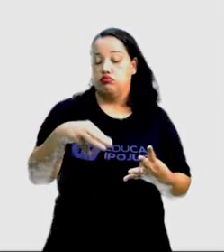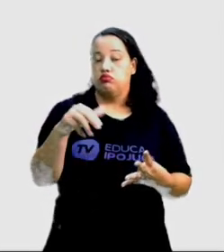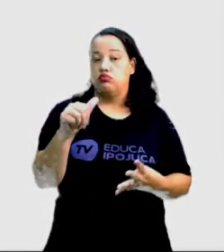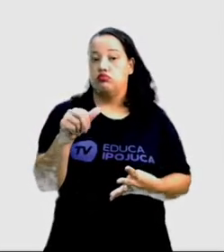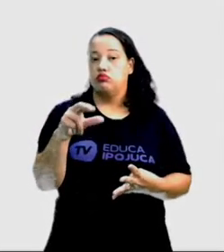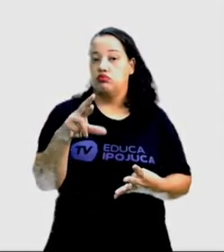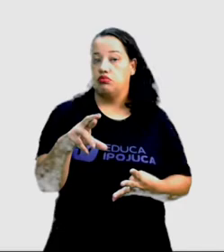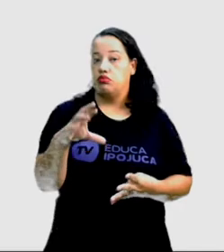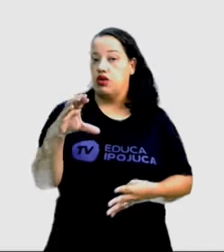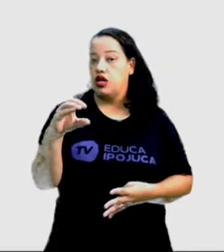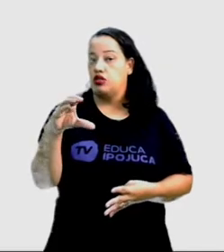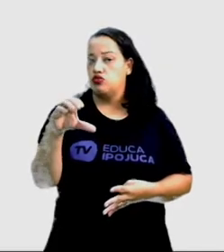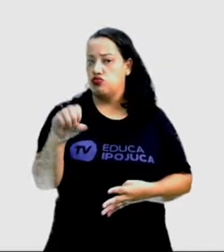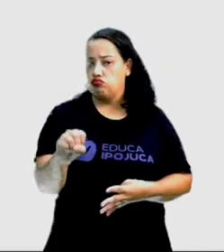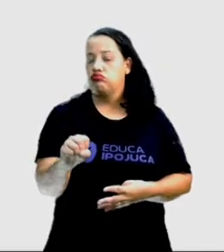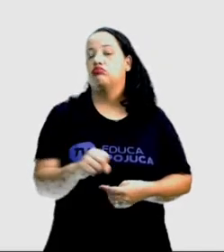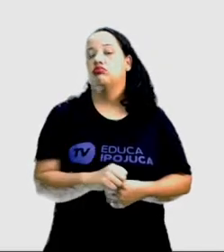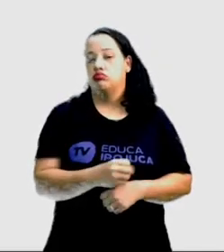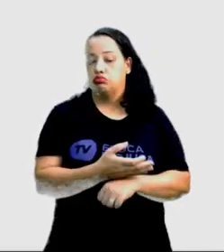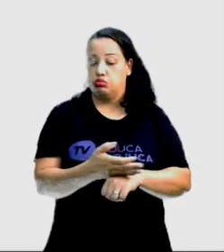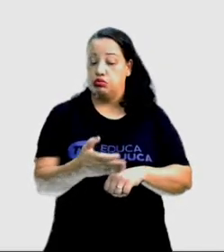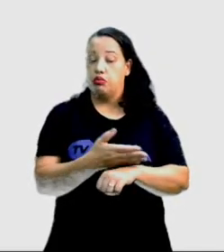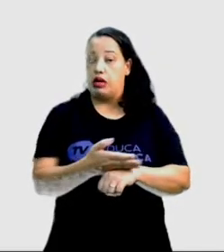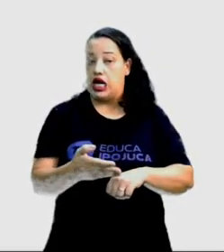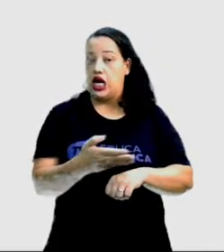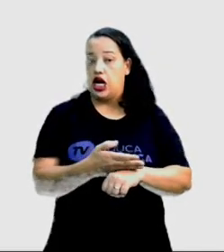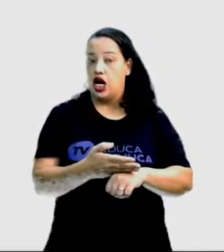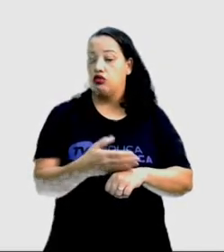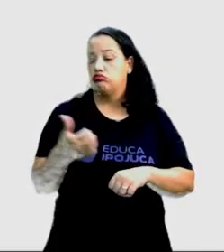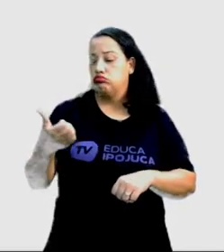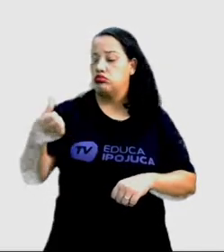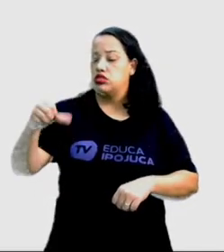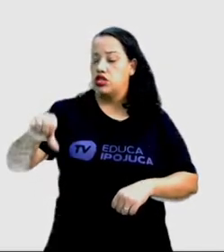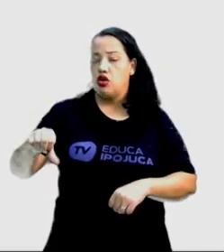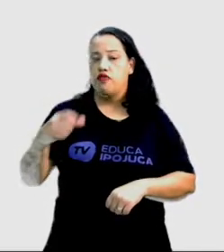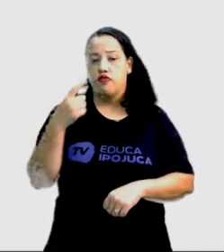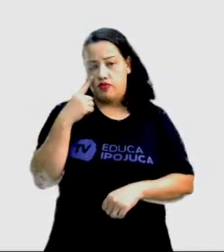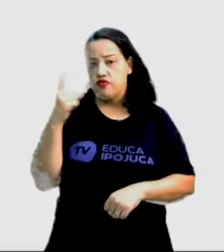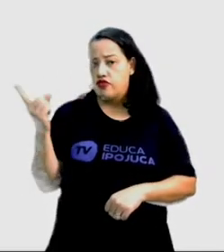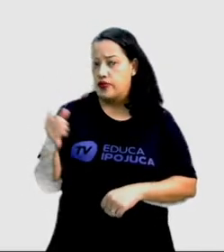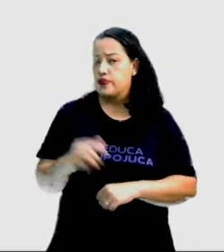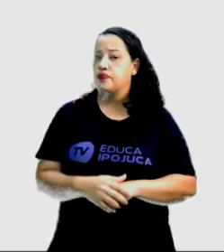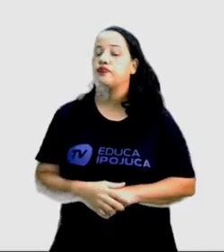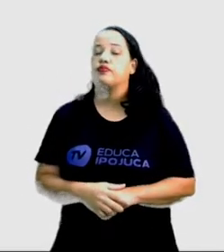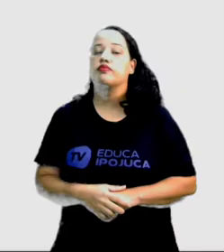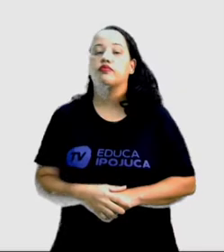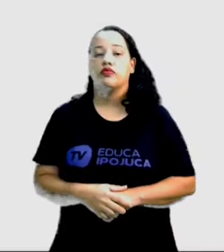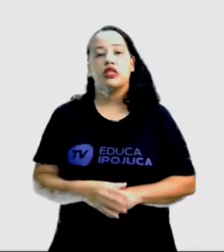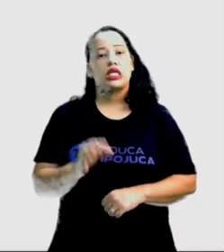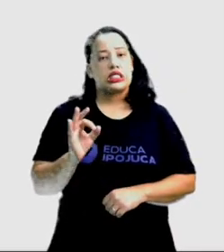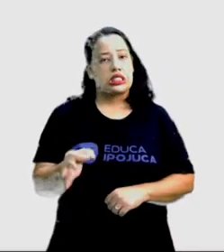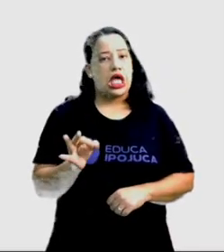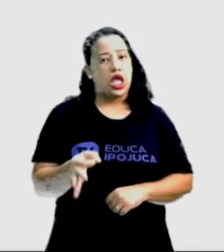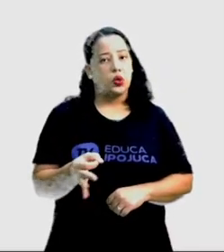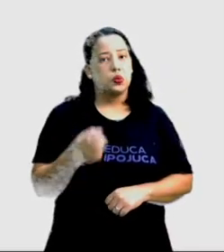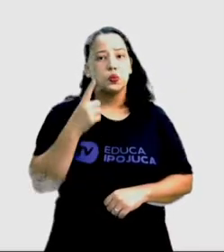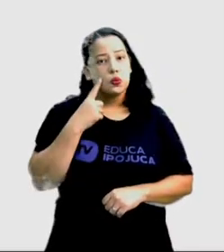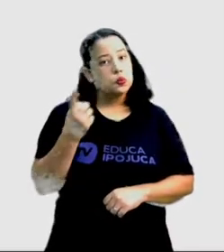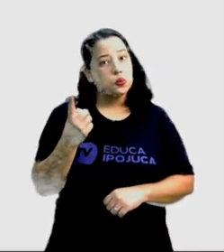flores brancas. E aqui nós temos o total de 19. Vamos contar comigo para ver se está